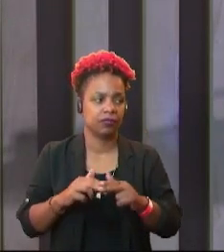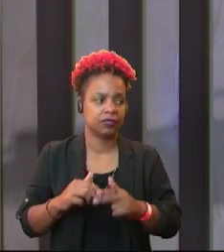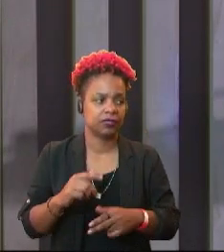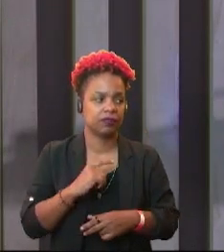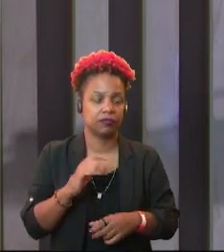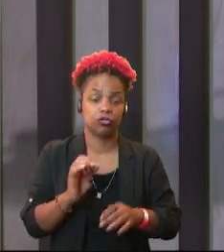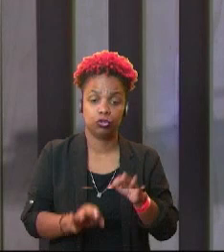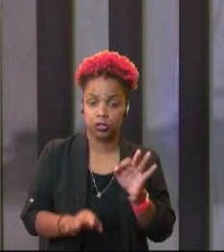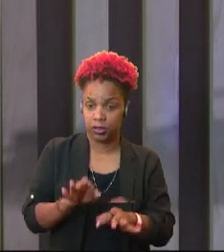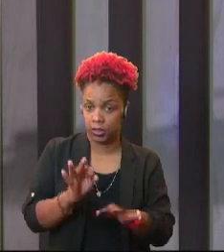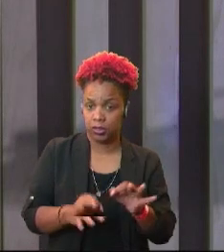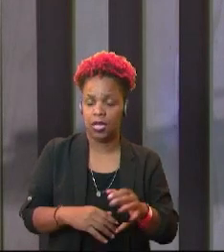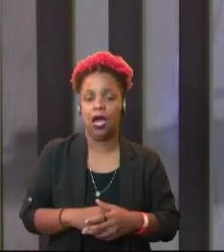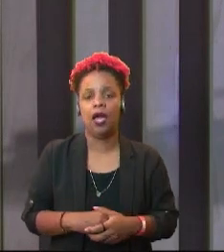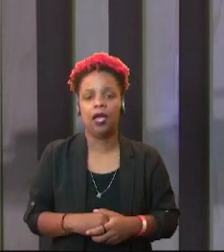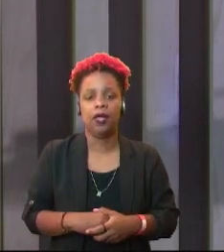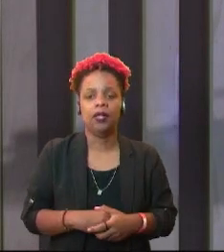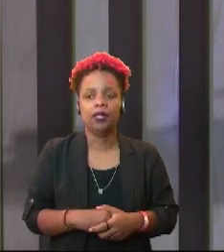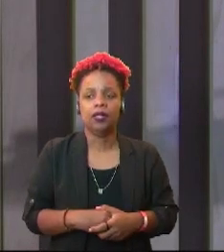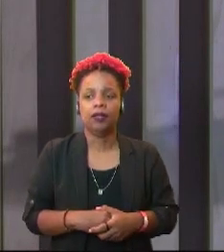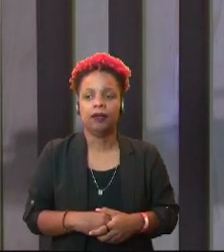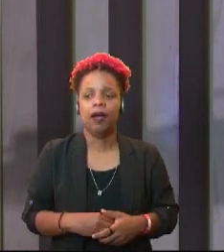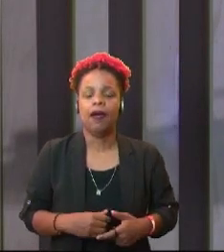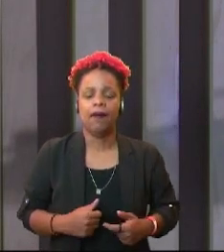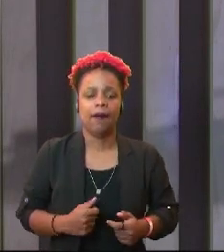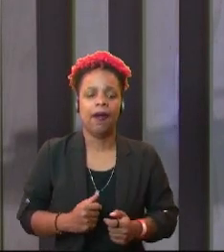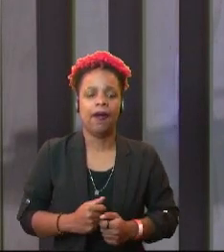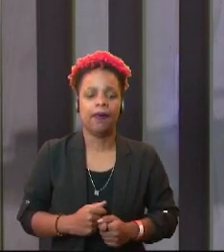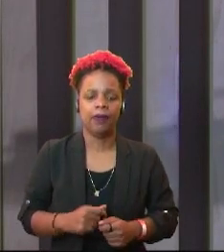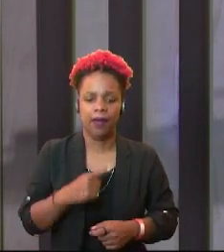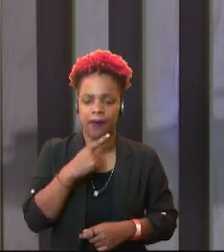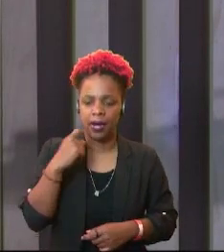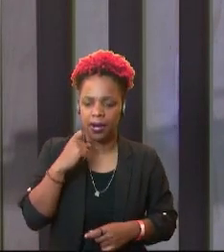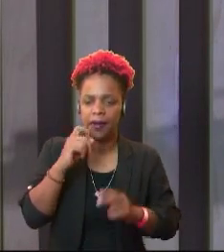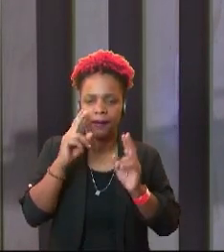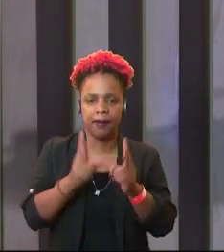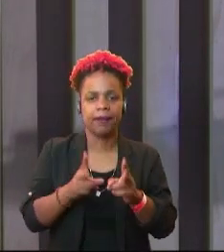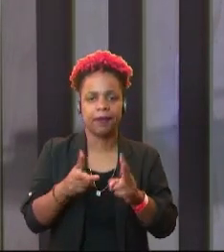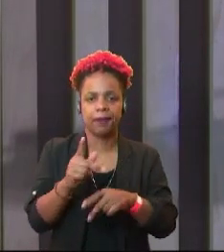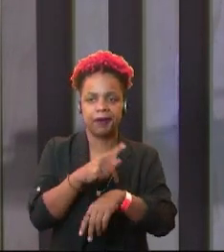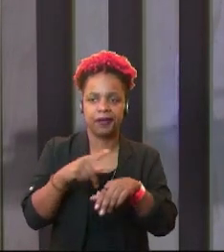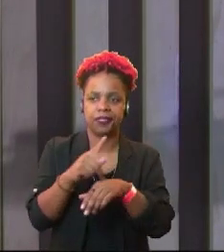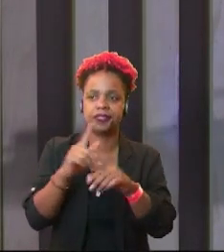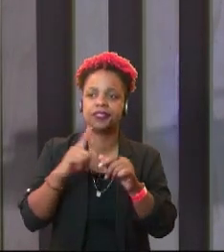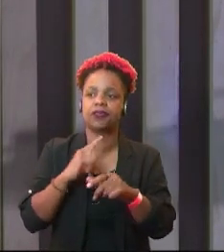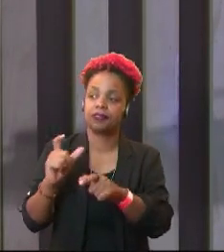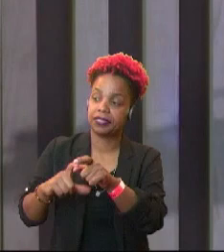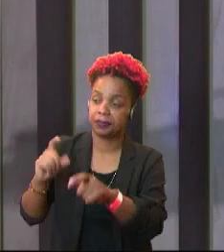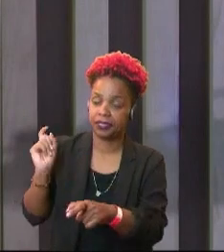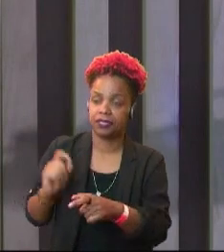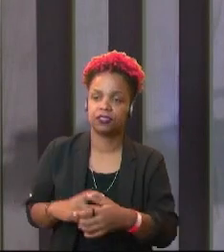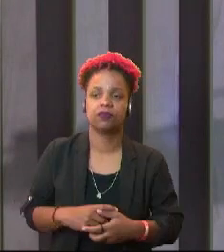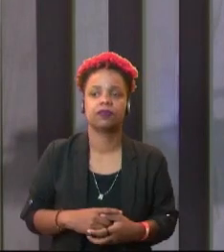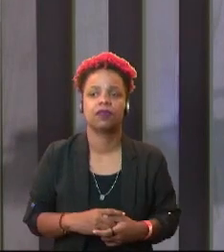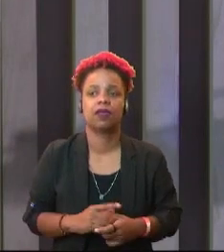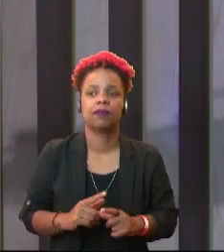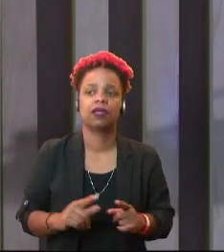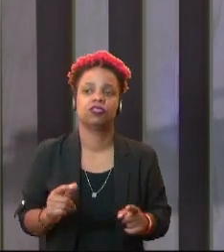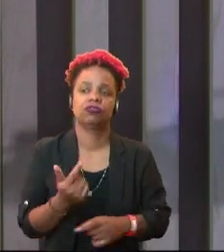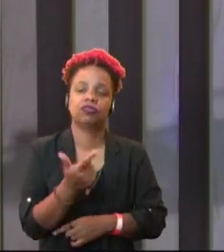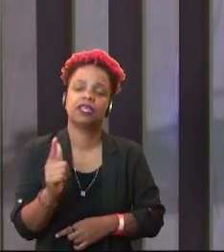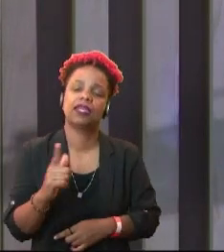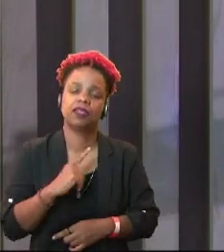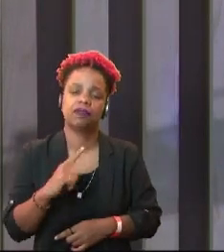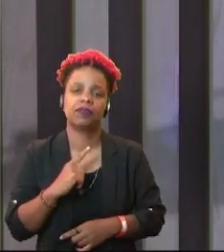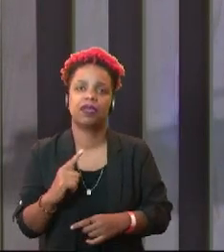princípios de justiça. E nesse caso, a justiça tem que ser que a Ucrânia prevaleça como um país soberano e independente. Não existe